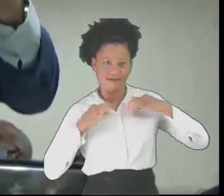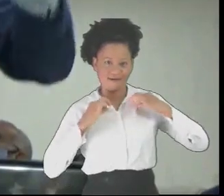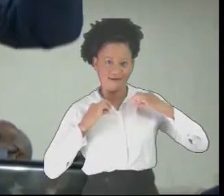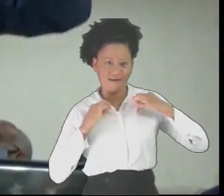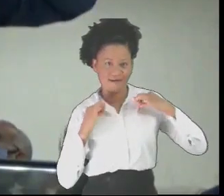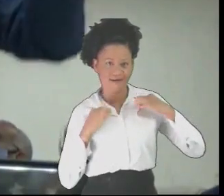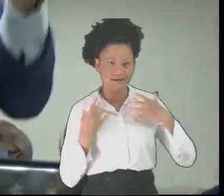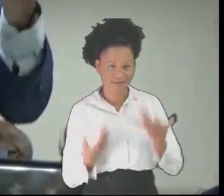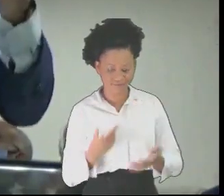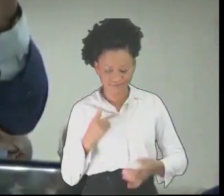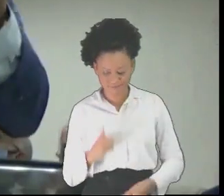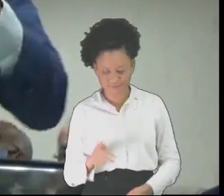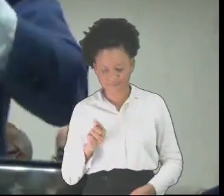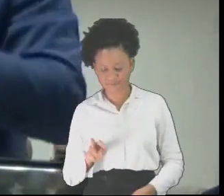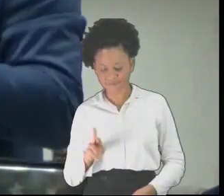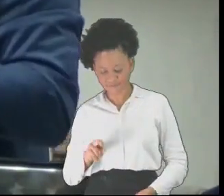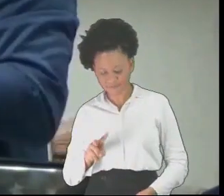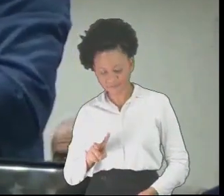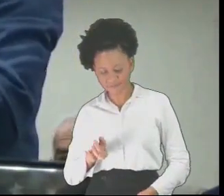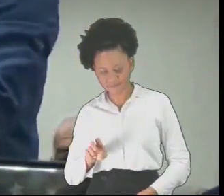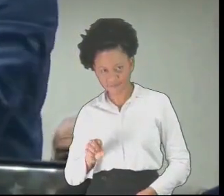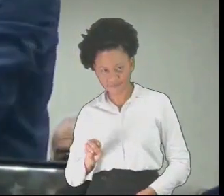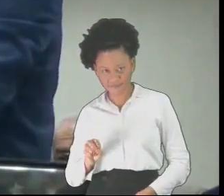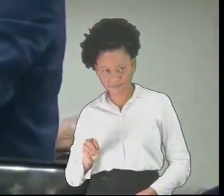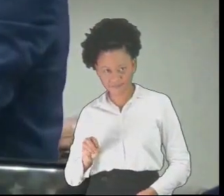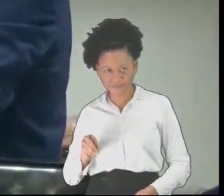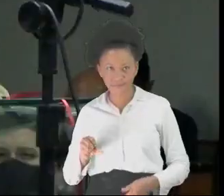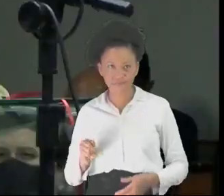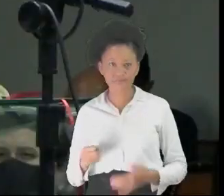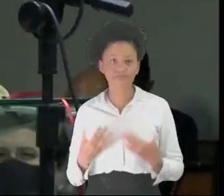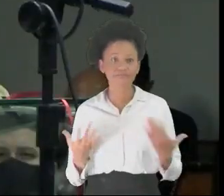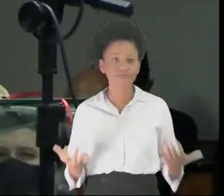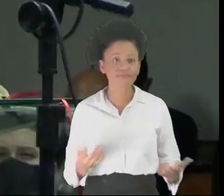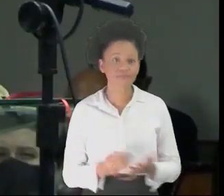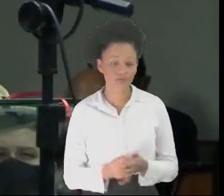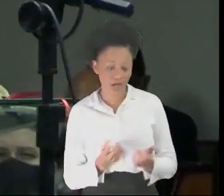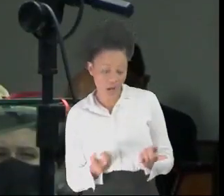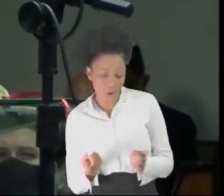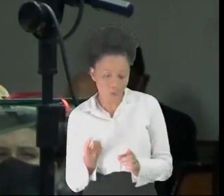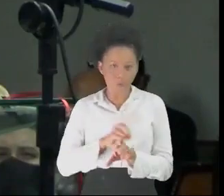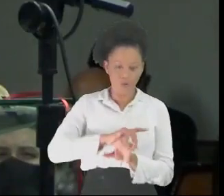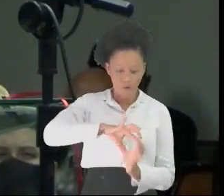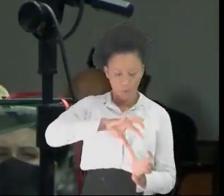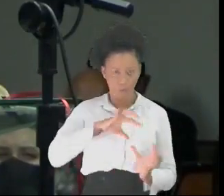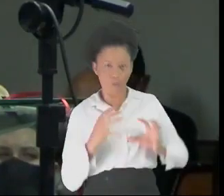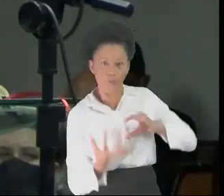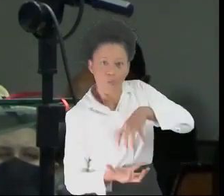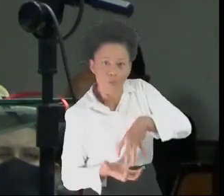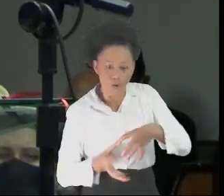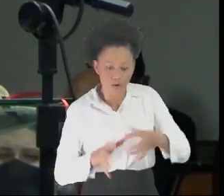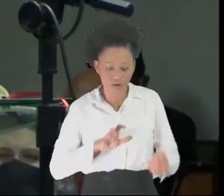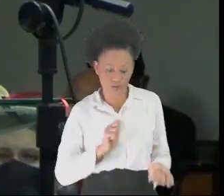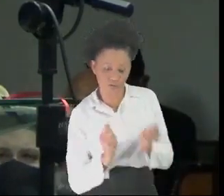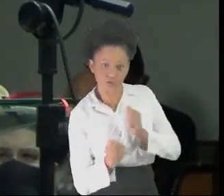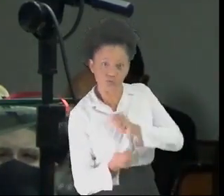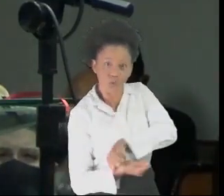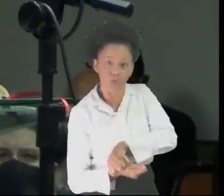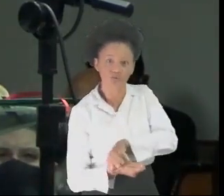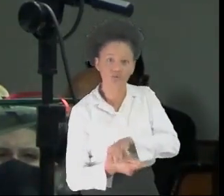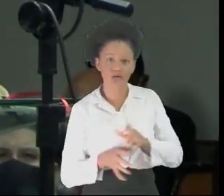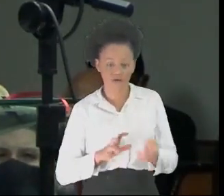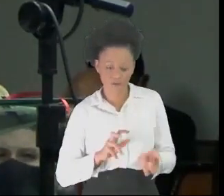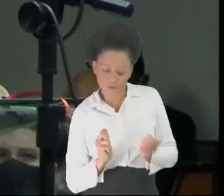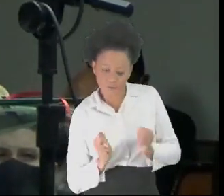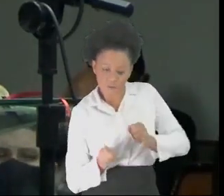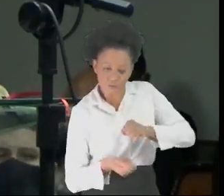frente. Perversos. O que é um perverso? É uma pessoa que é o contrário do que deveria ser. Perverso. Fulano é